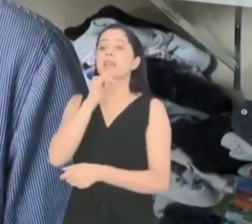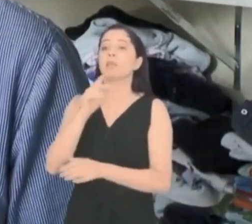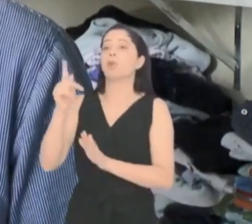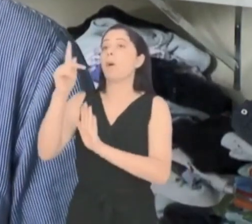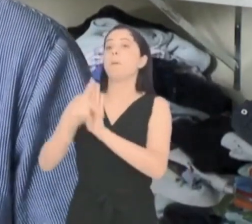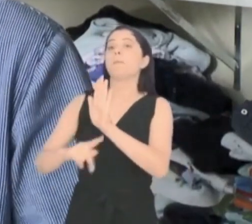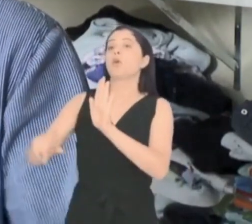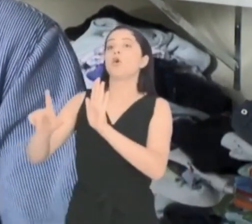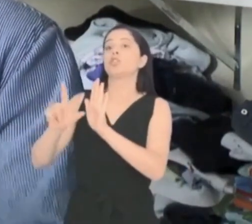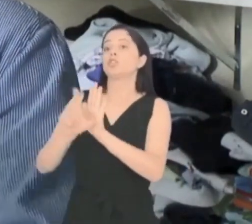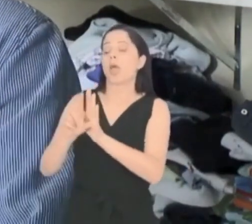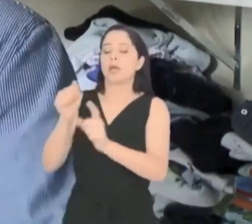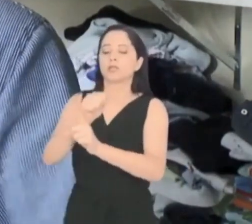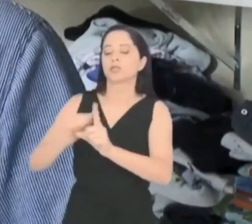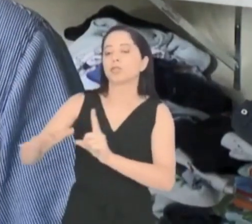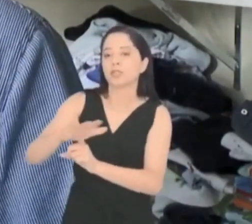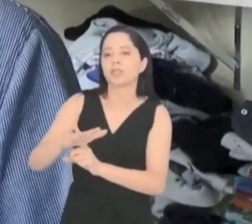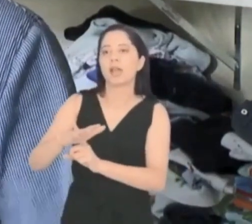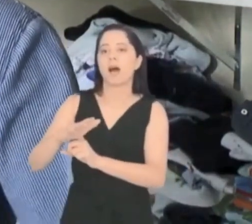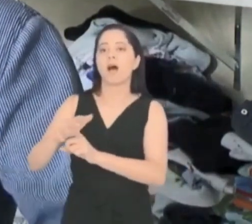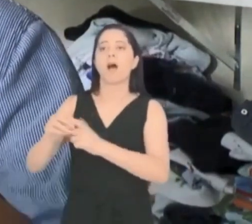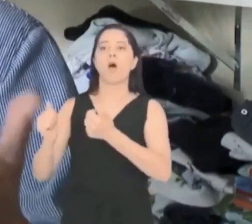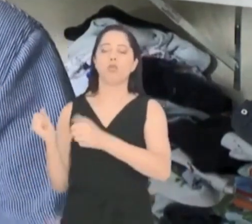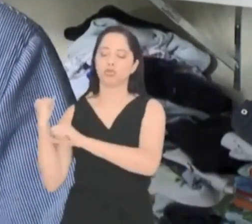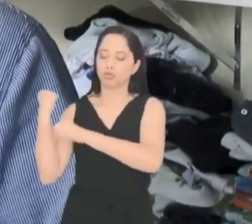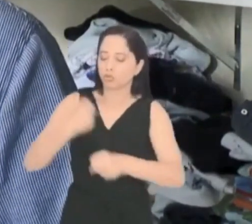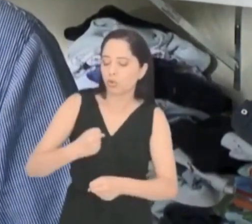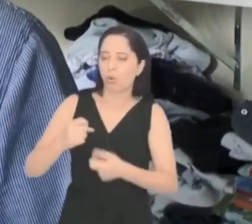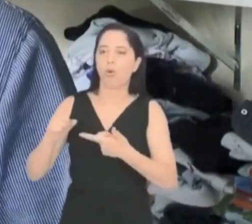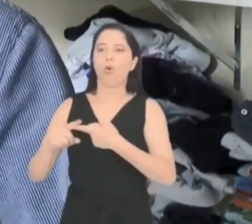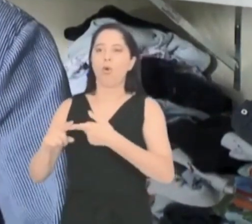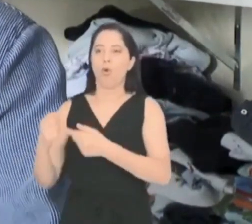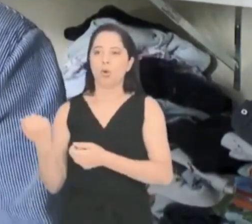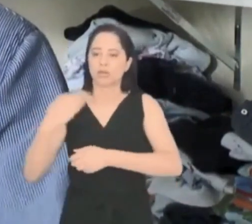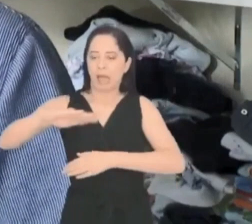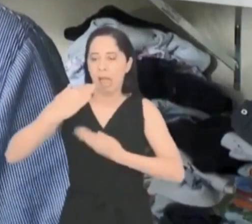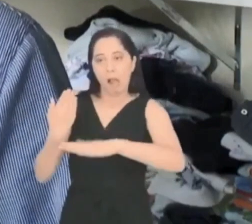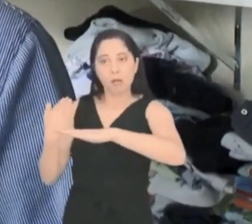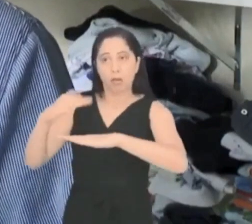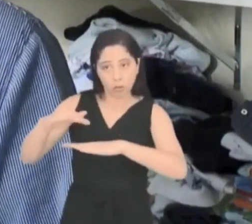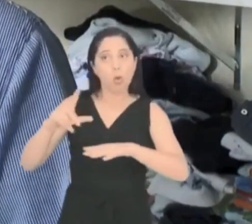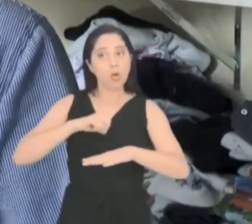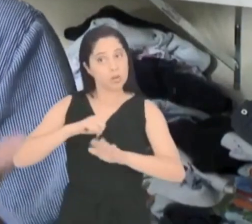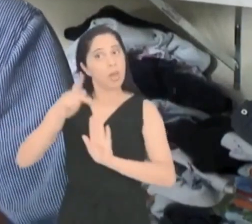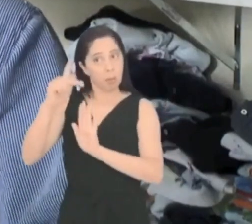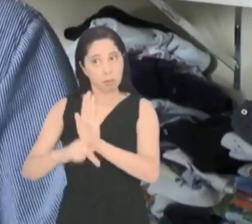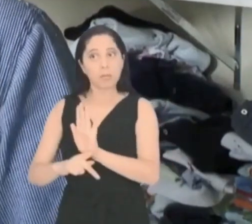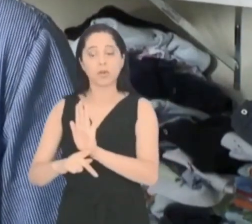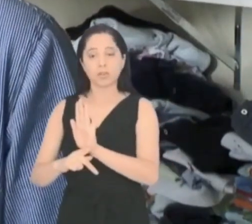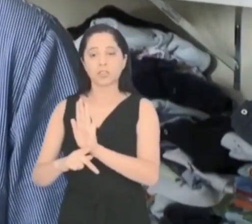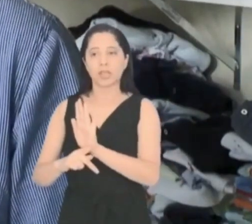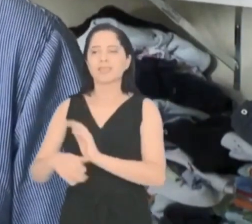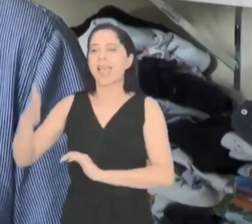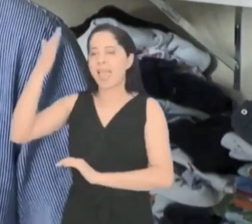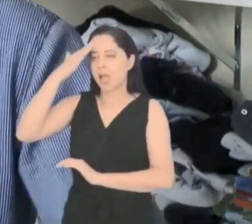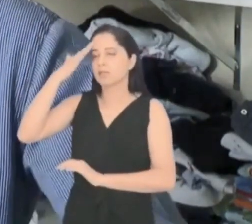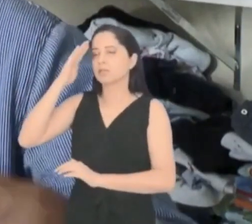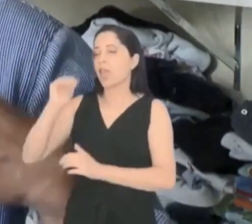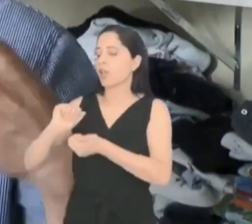não chega. Por exemplo, projetos sociais nas áreas esportivas, como judô, taekwondo. Nós sabemos